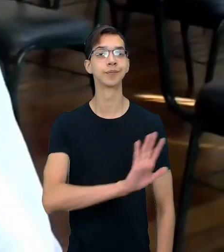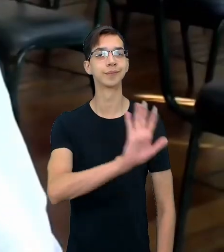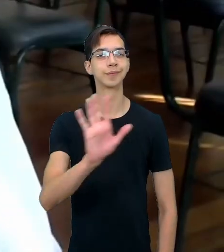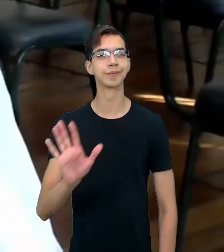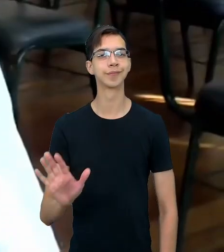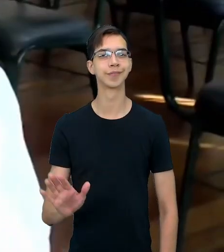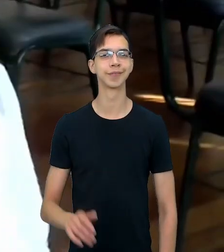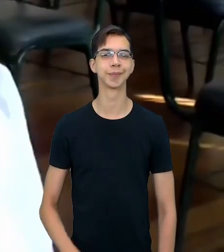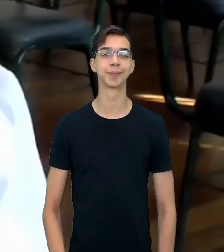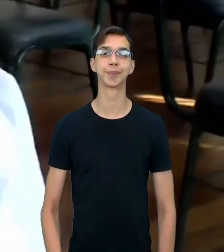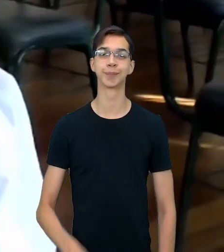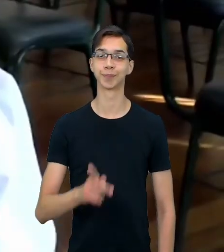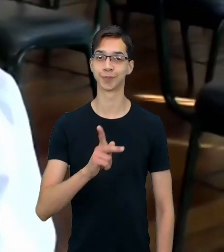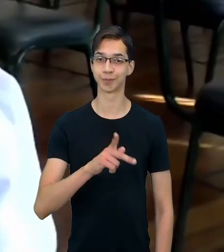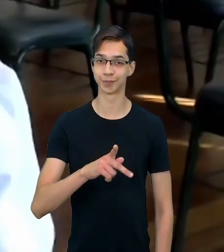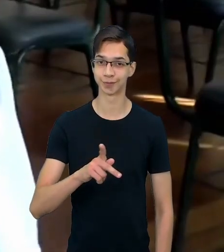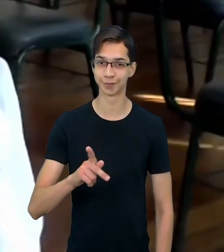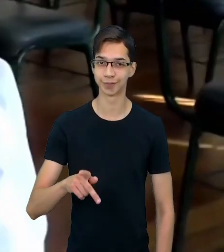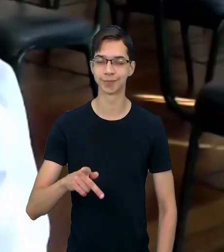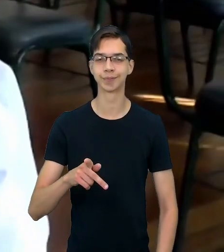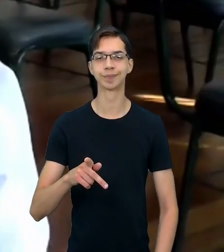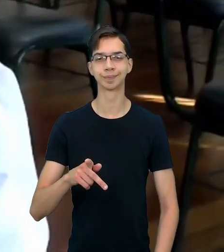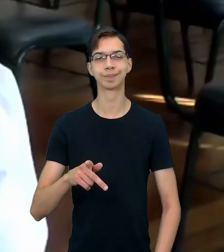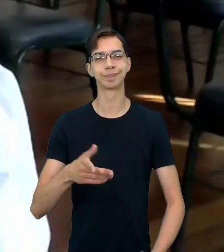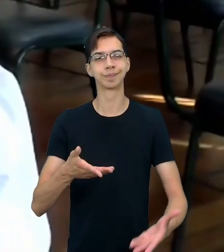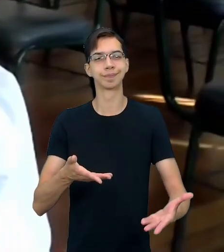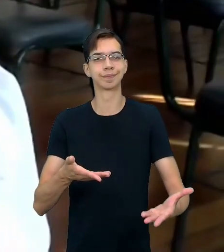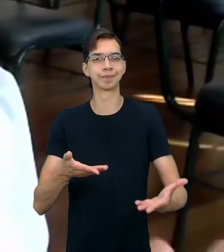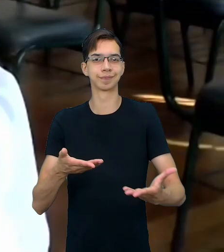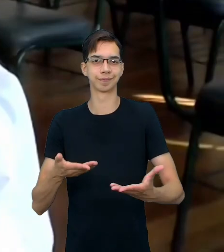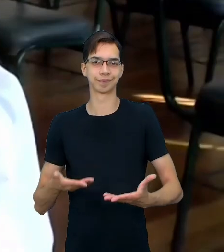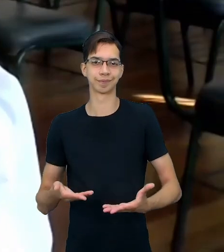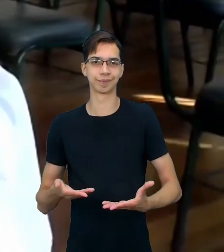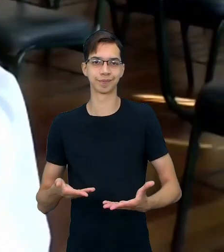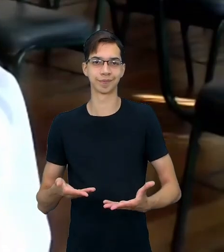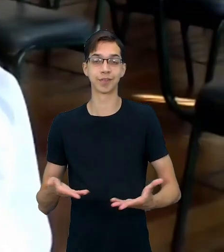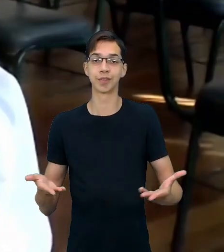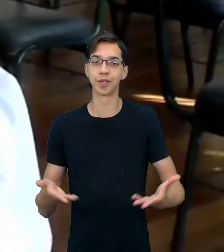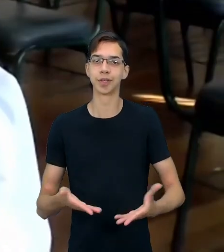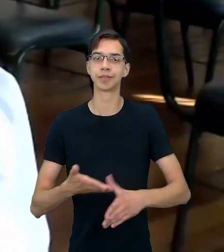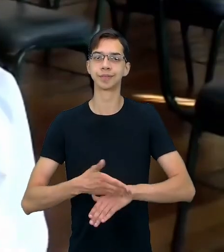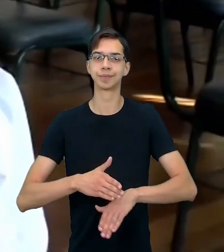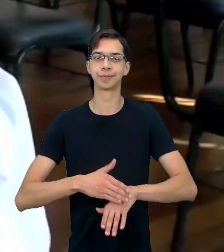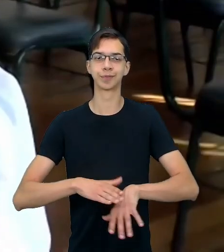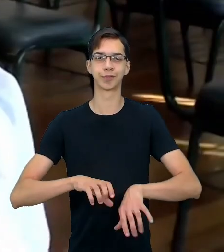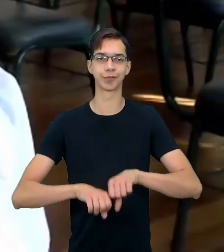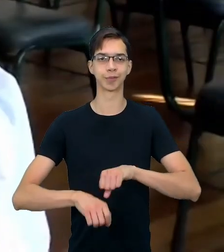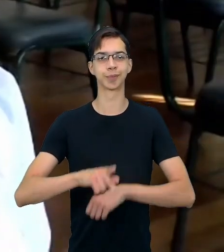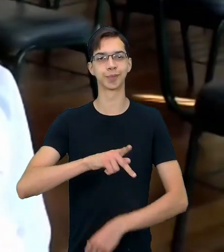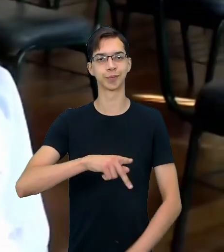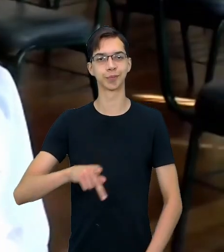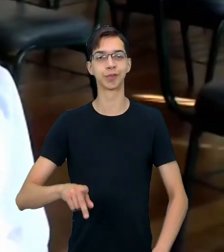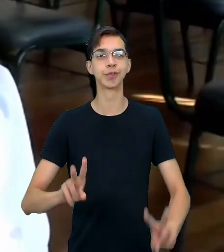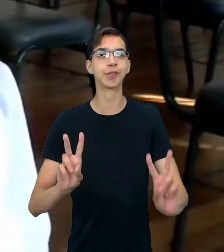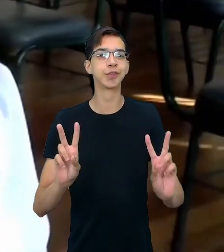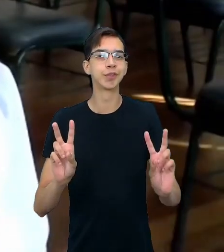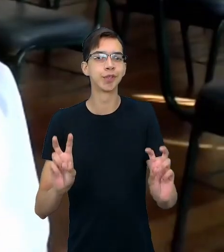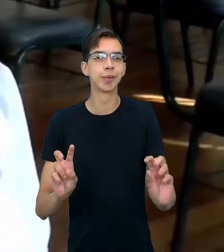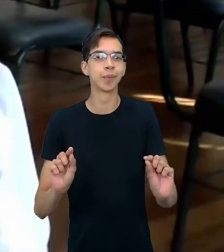Olá, professores, sejam bem-vindos novamente à formação para professores do Programa de Recuperação e Aprofundamento